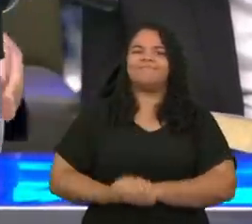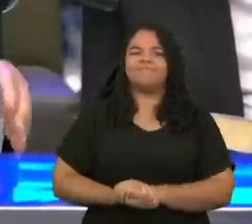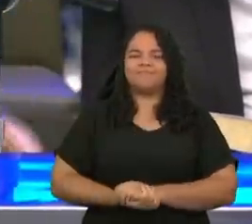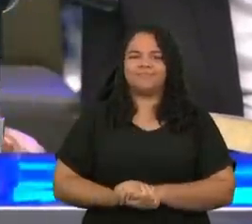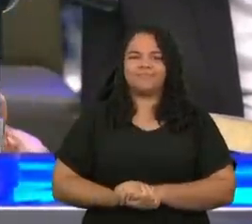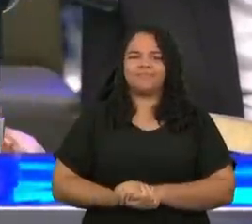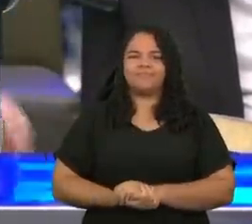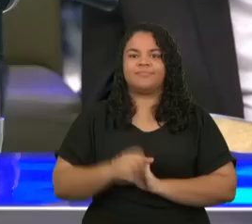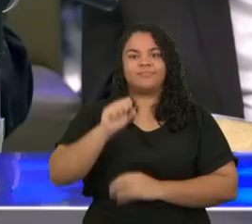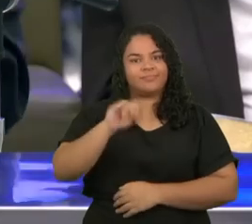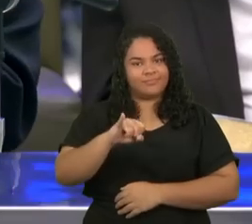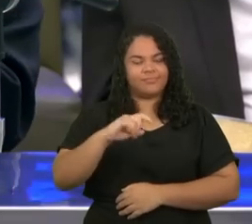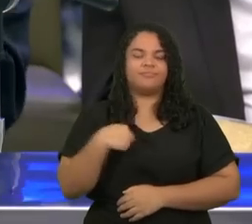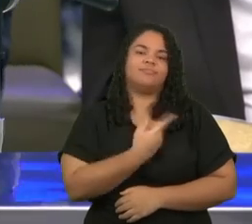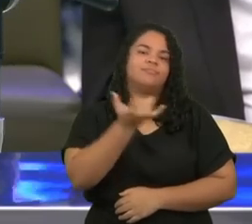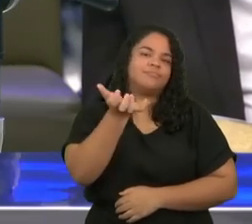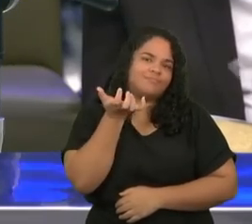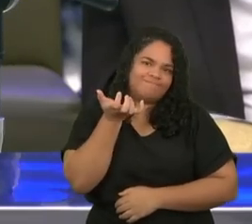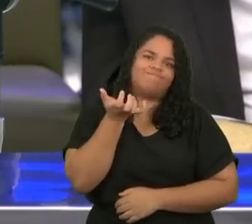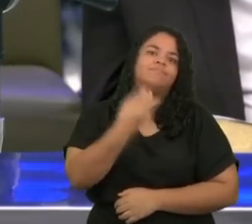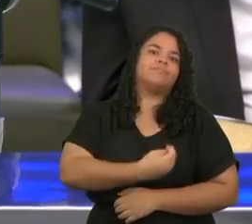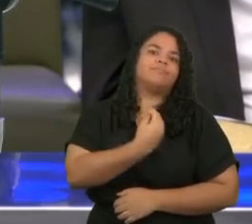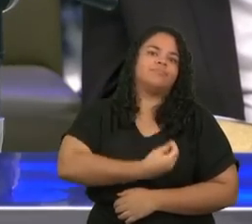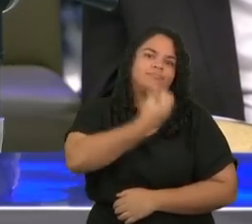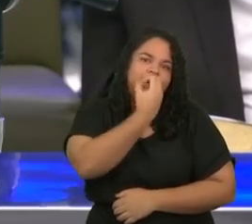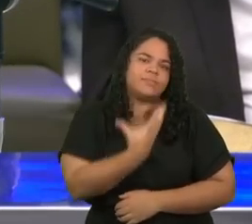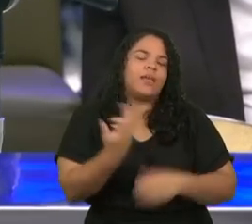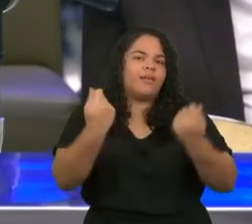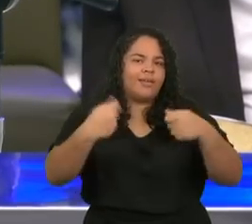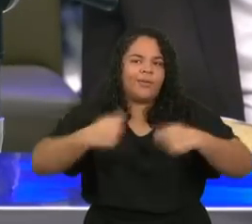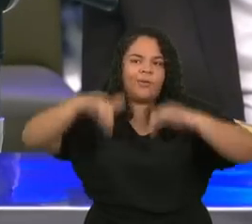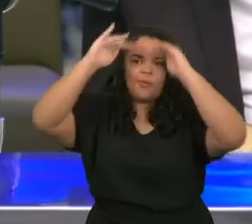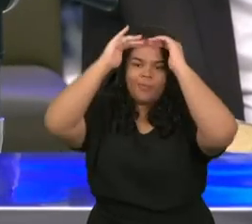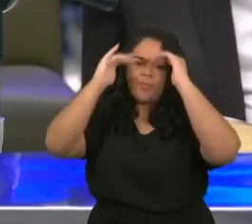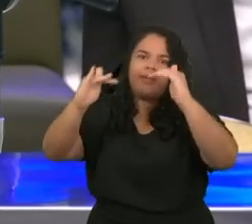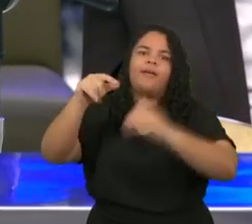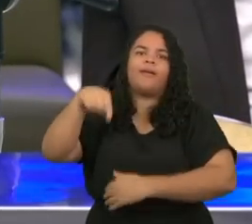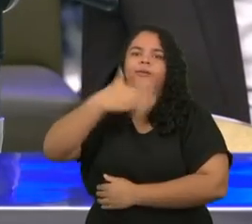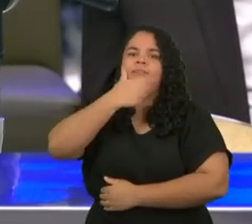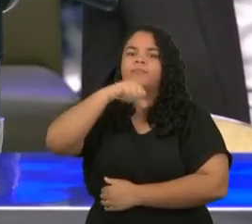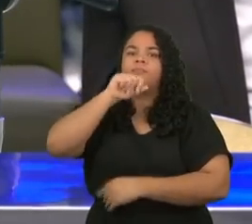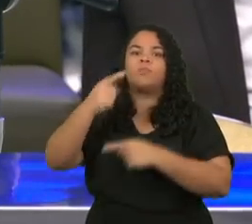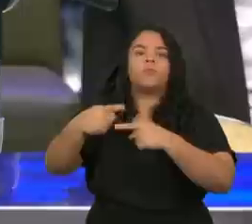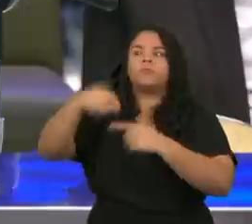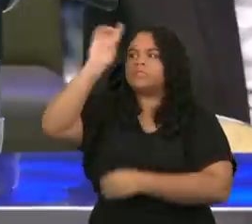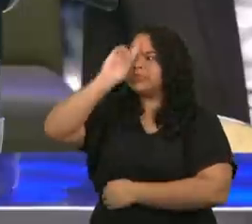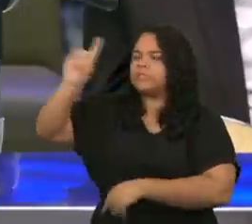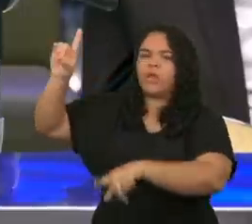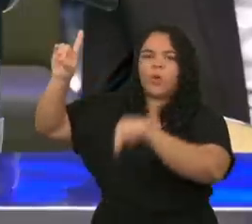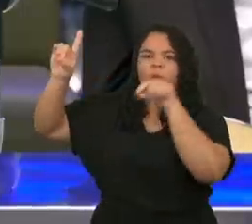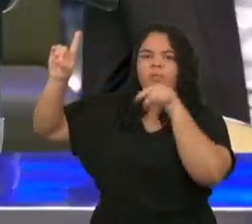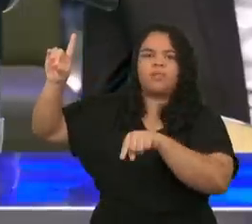ser bem sucedido se submete a autoridade constituída por Deus porque se